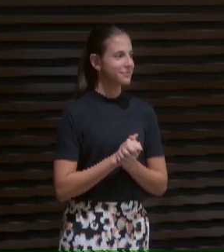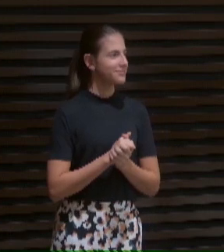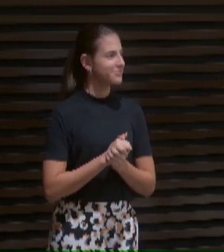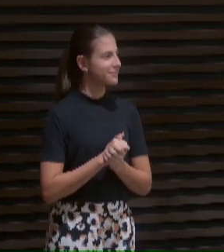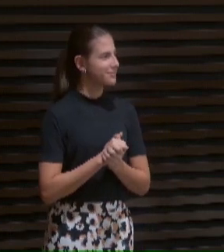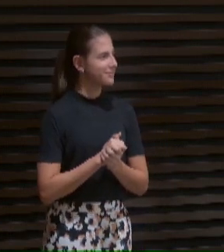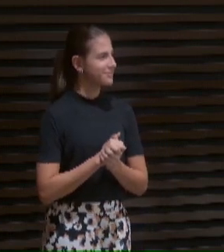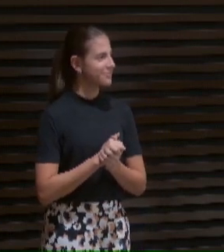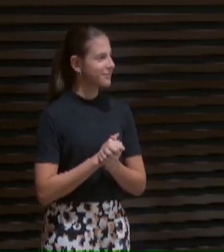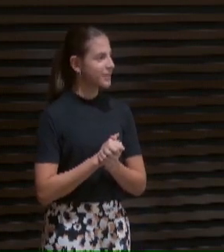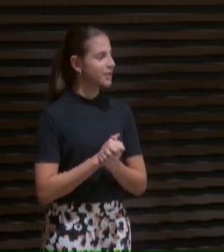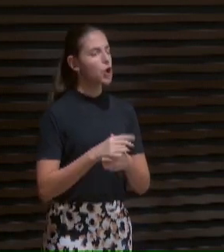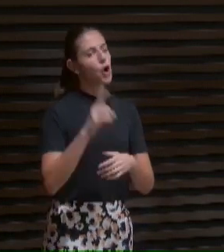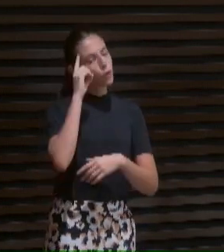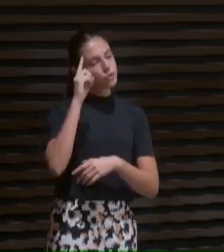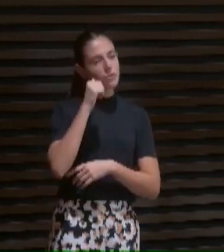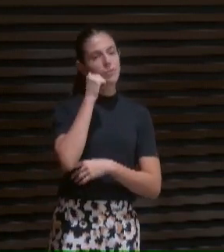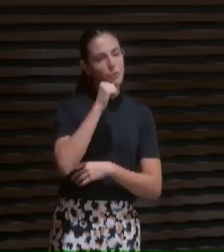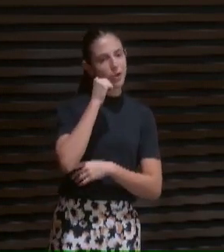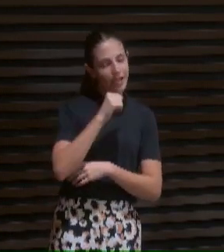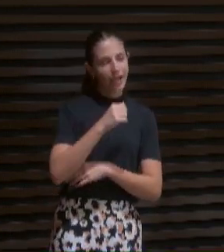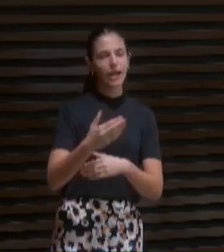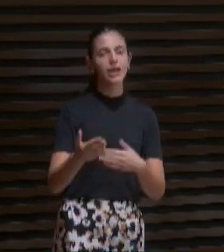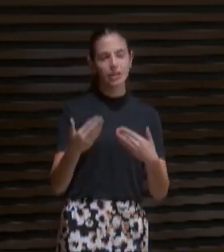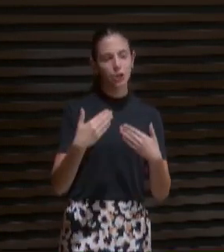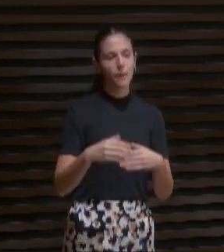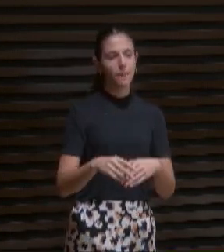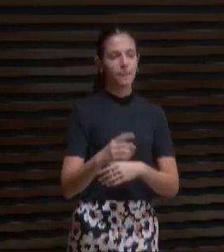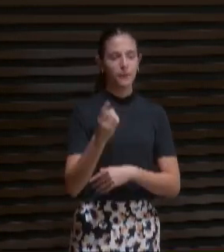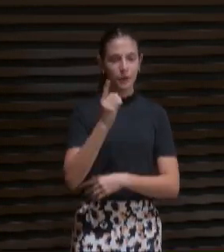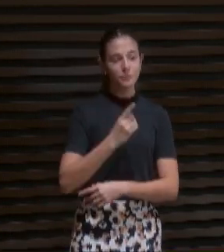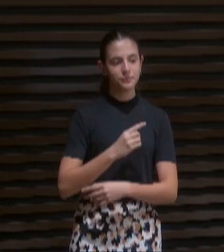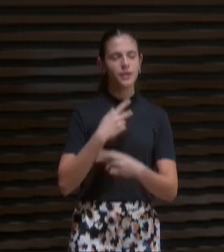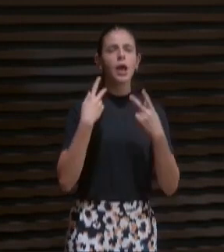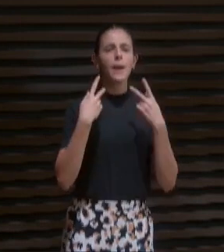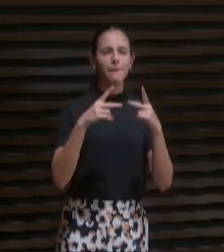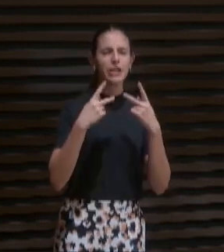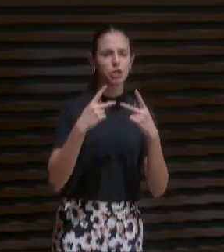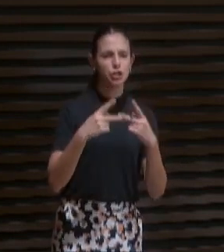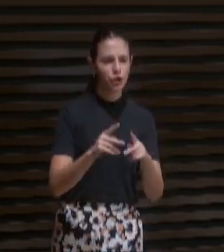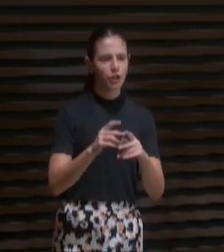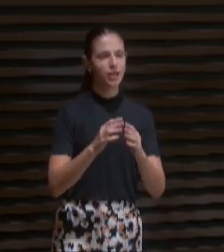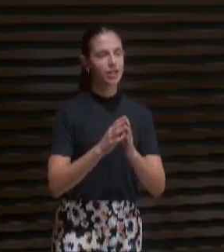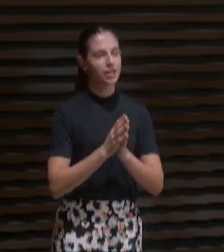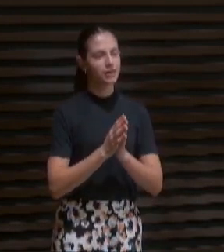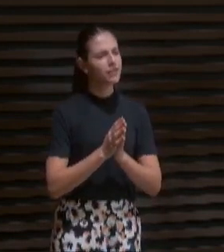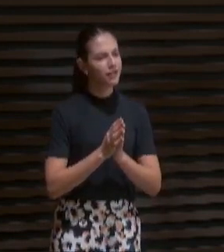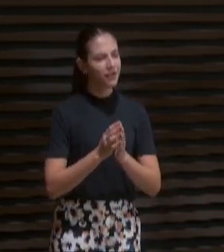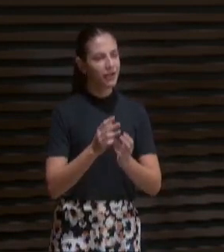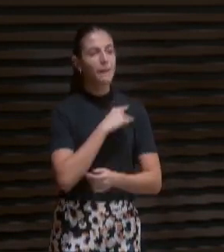Outro dia uma moça chegou, pastor, como é que faz para eu casar? Tá